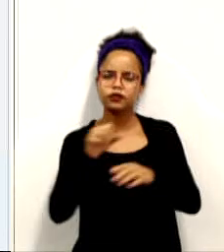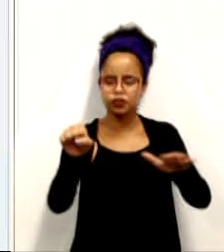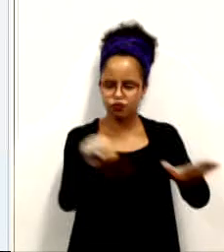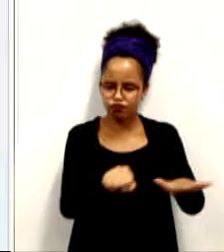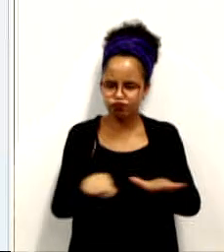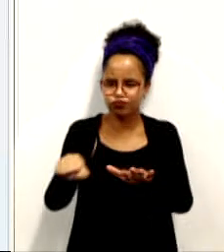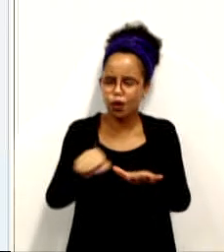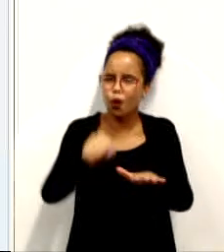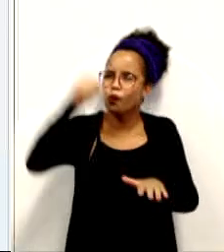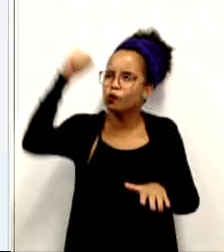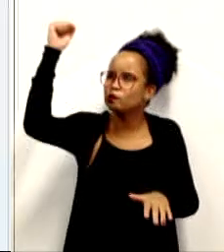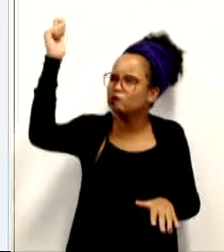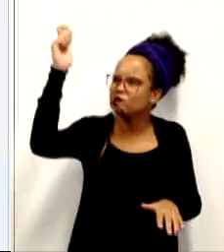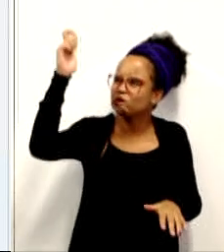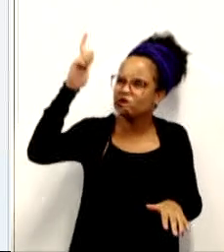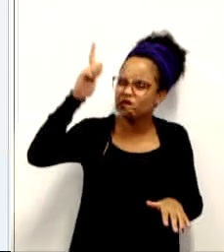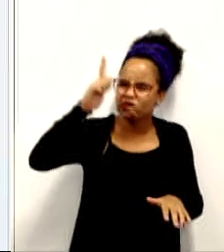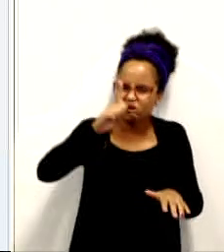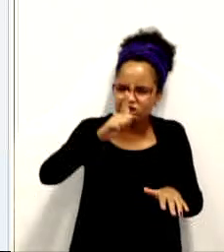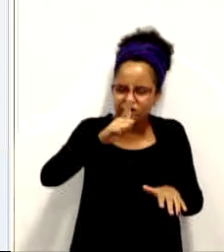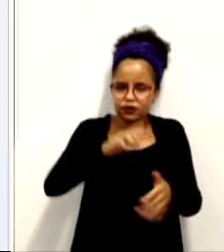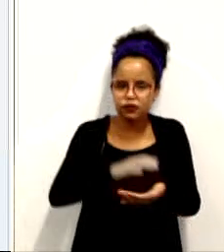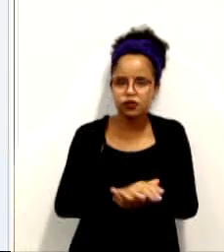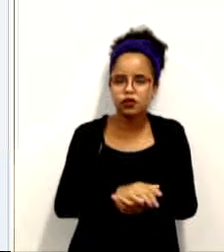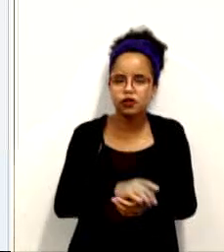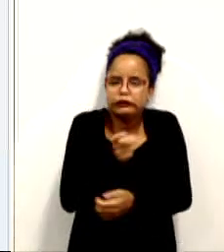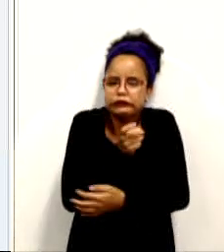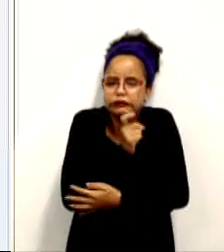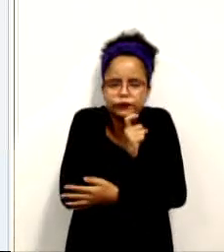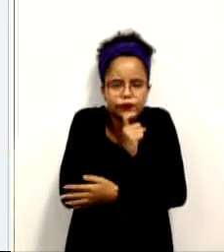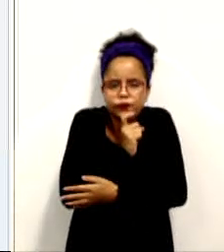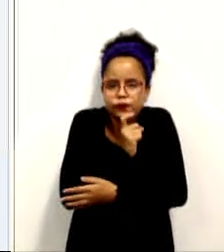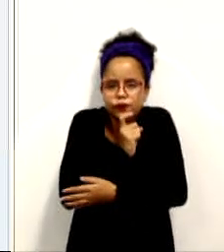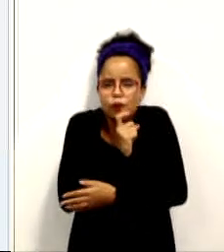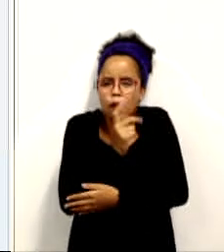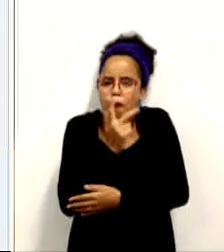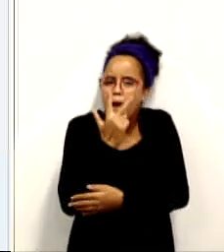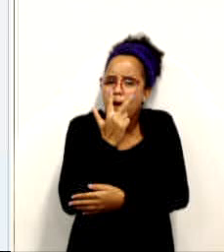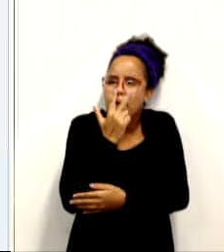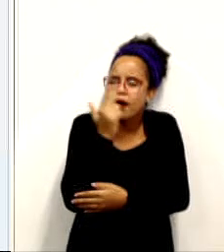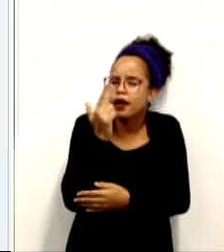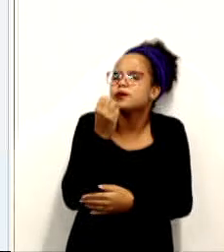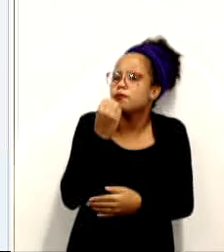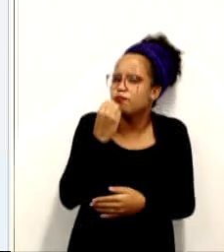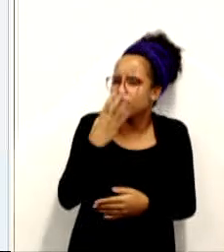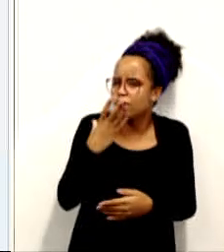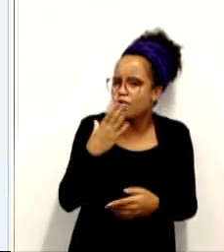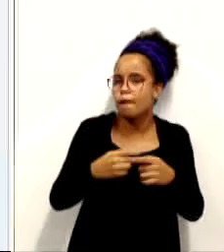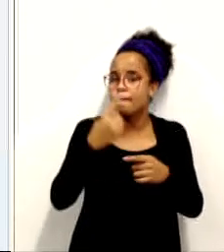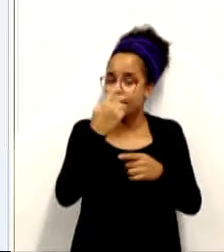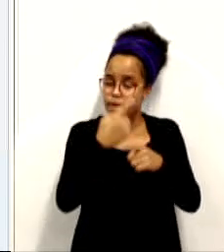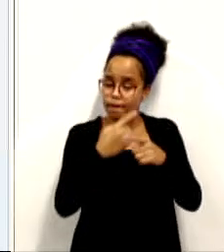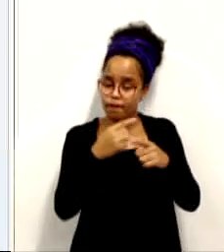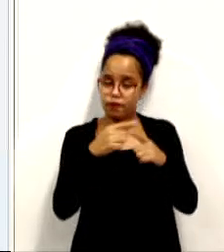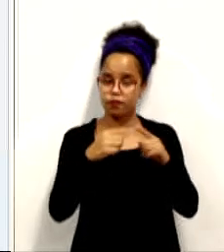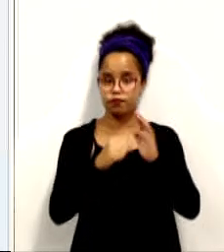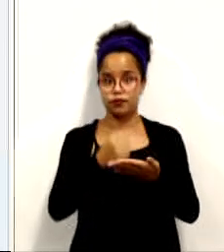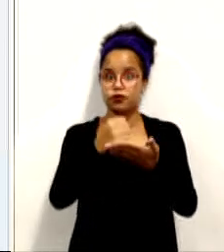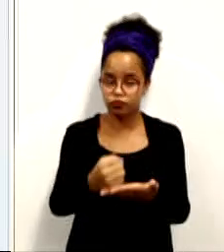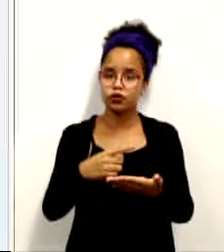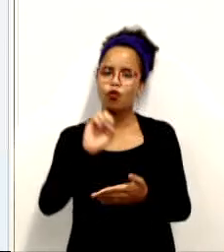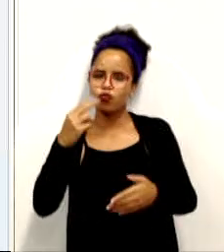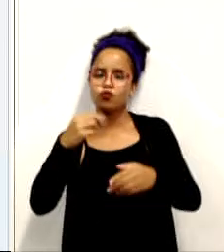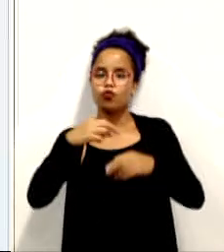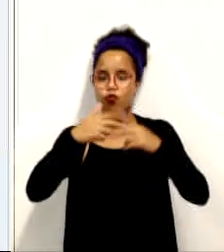rachar. O frio intenso parece ser ideal para uma, enquanto outra gosta da